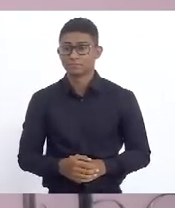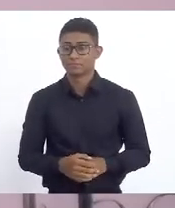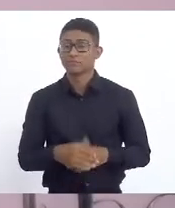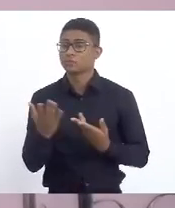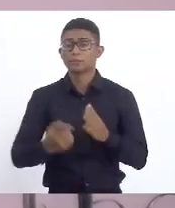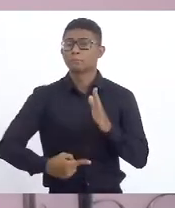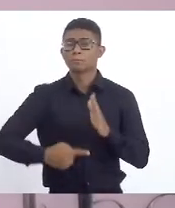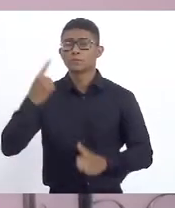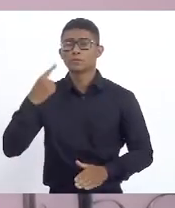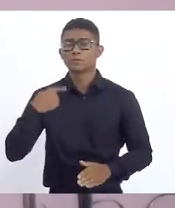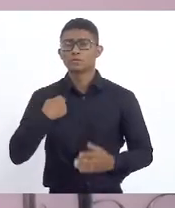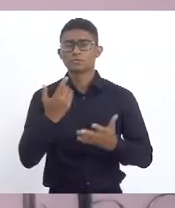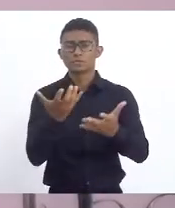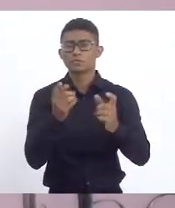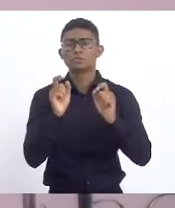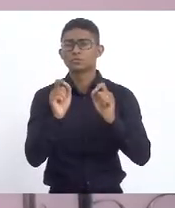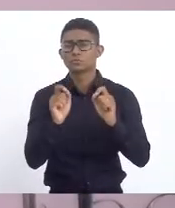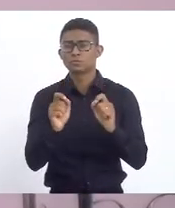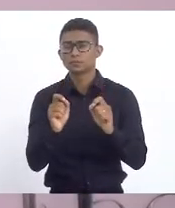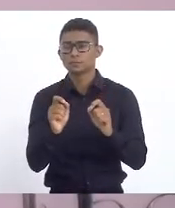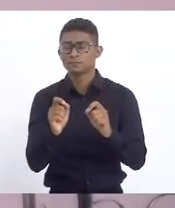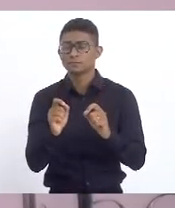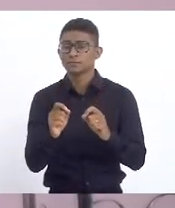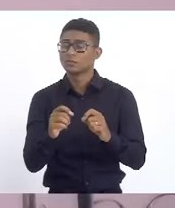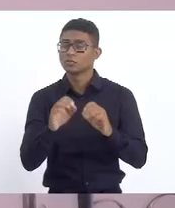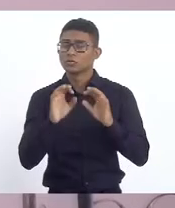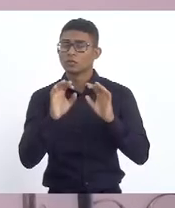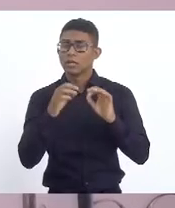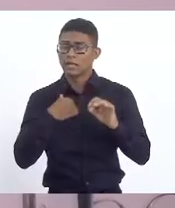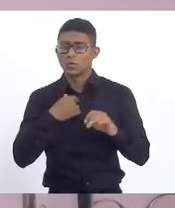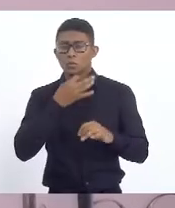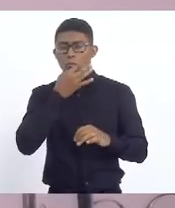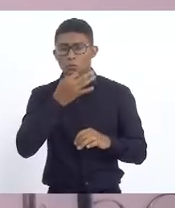deputada Lucinha, tecer esses comentários.